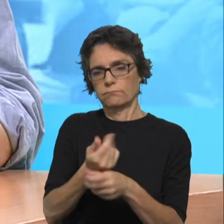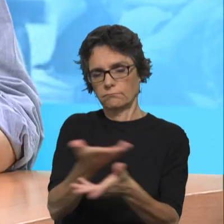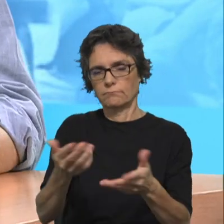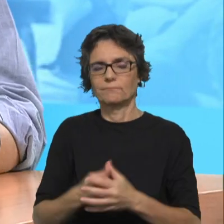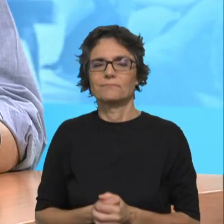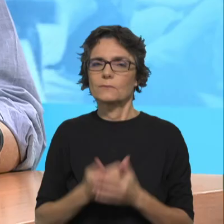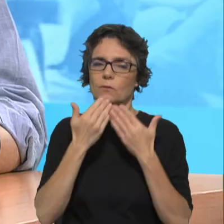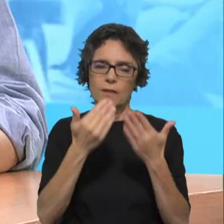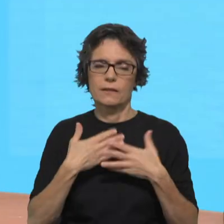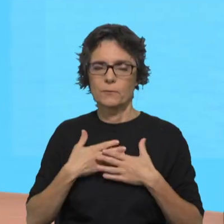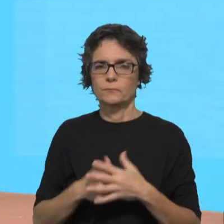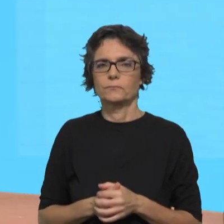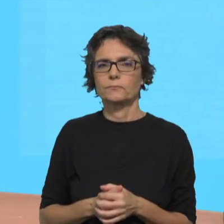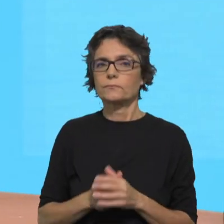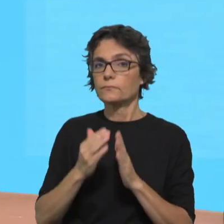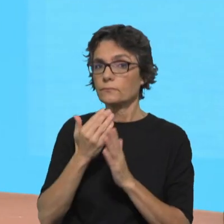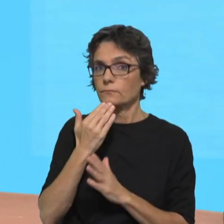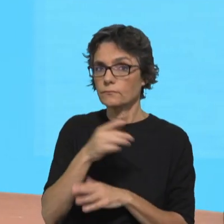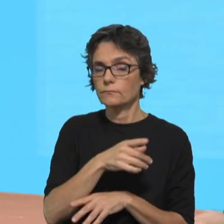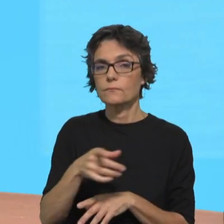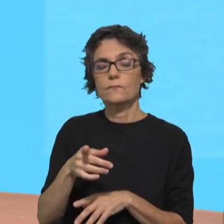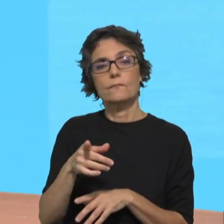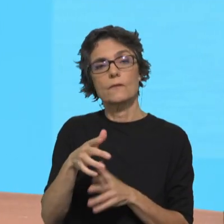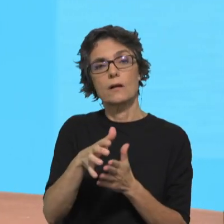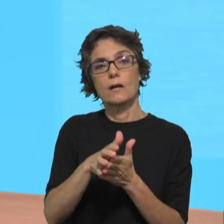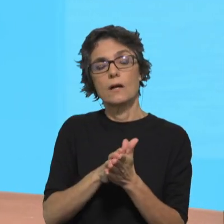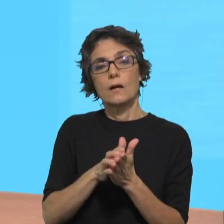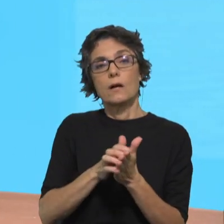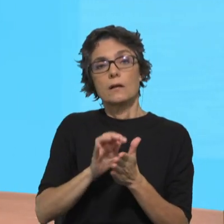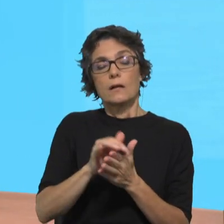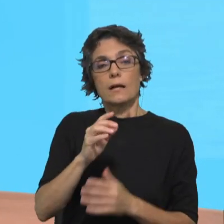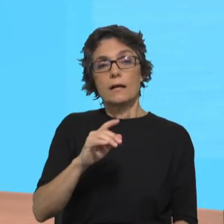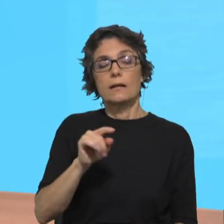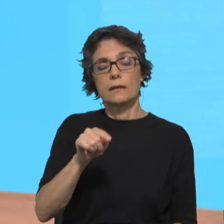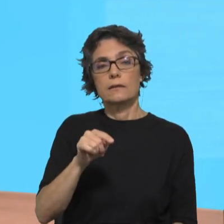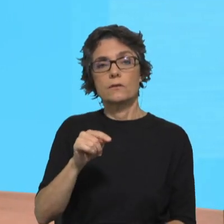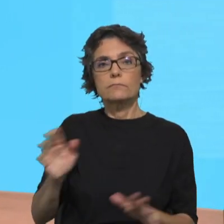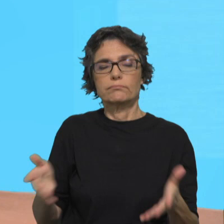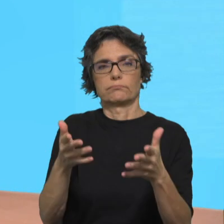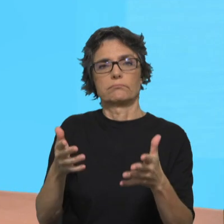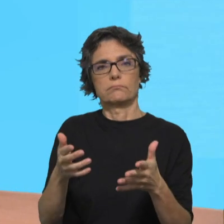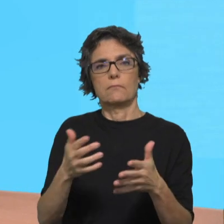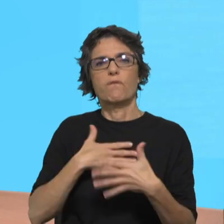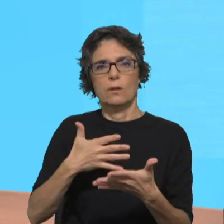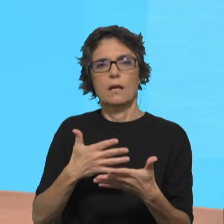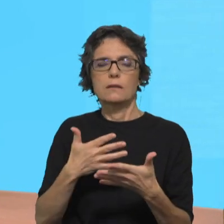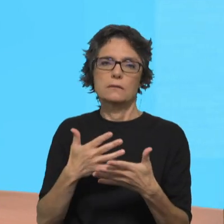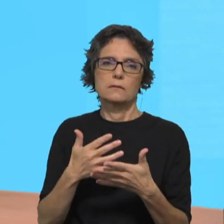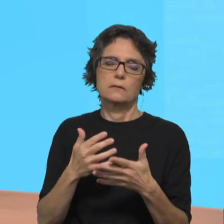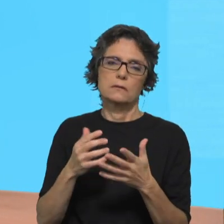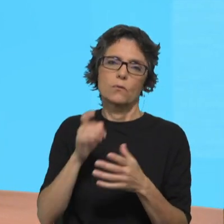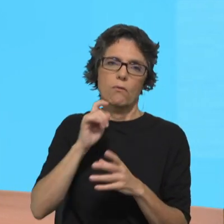estado aqui no programa Eclésia, onde quisemos olhar uma encíclica que impulsionou um movimento global de cuidado pela casa comum,